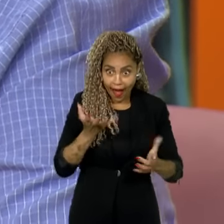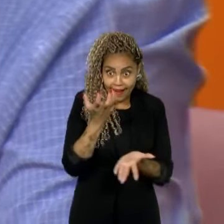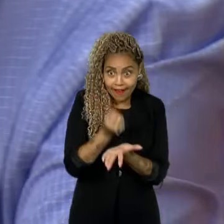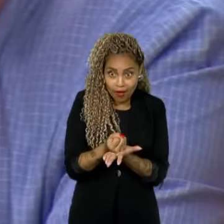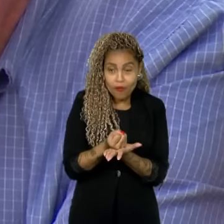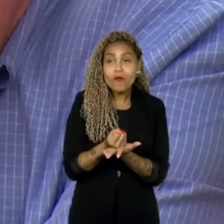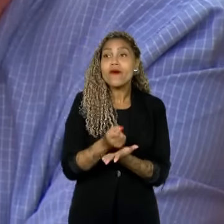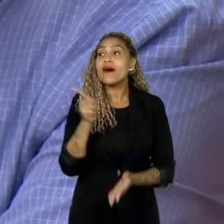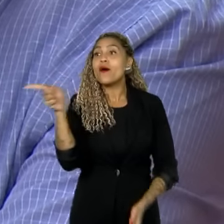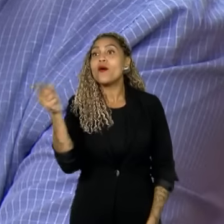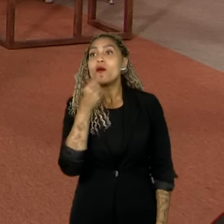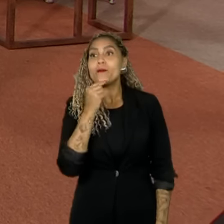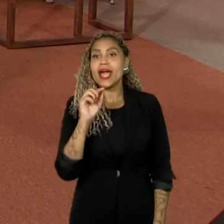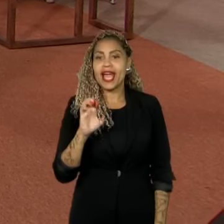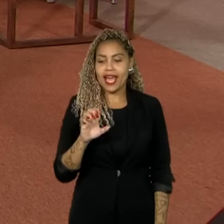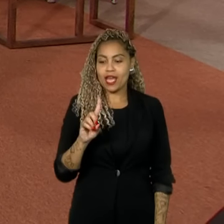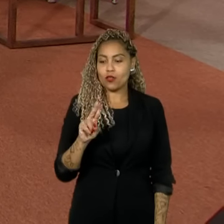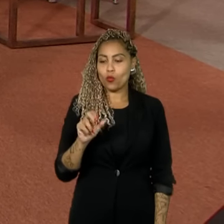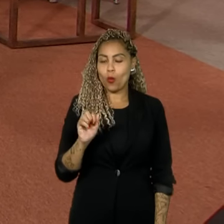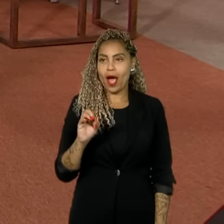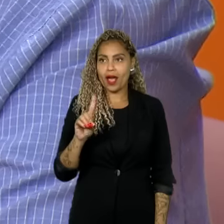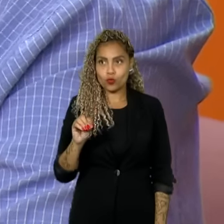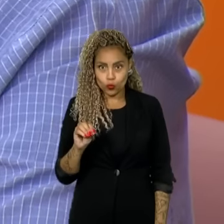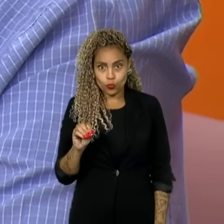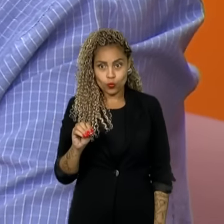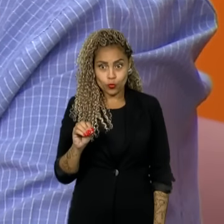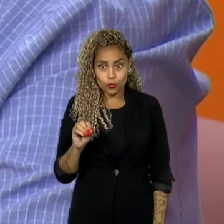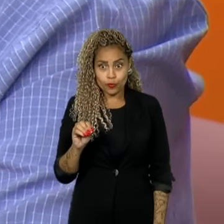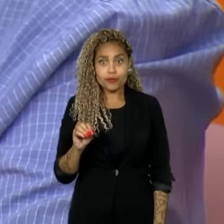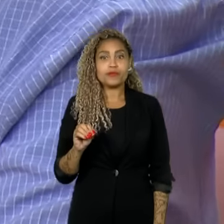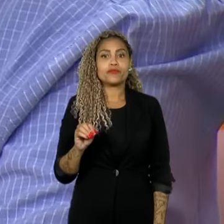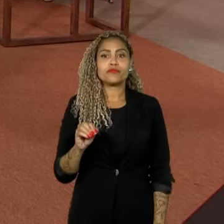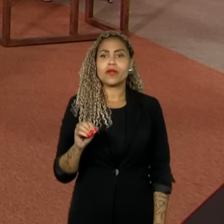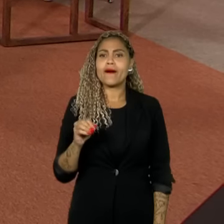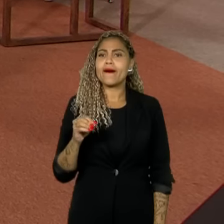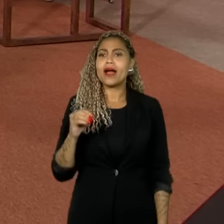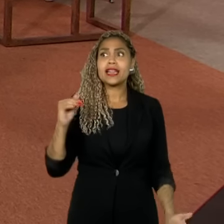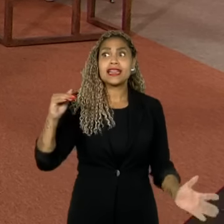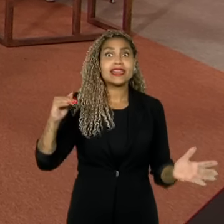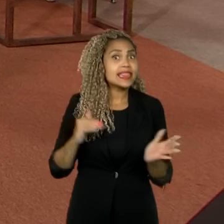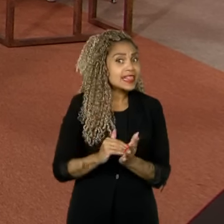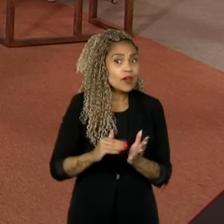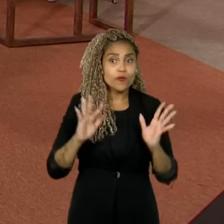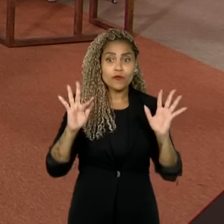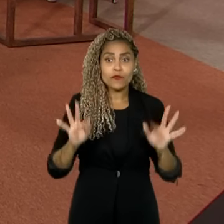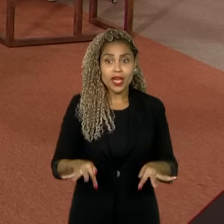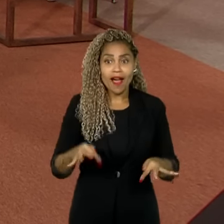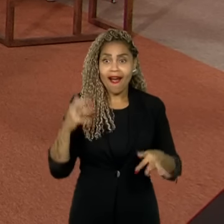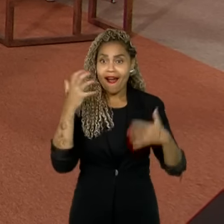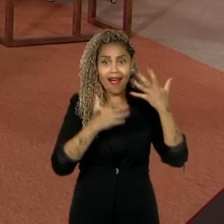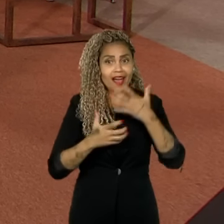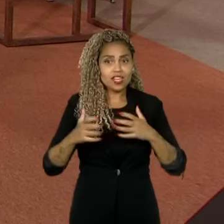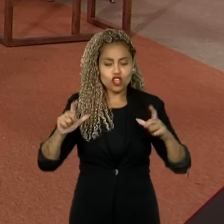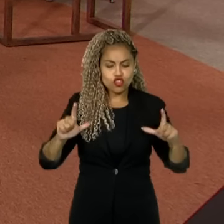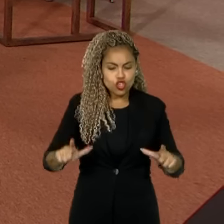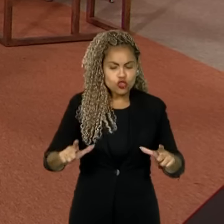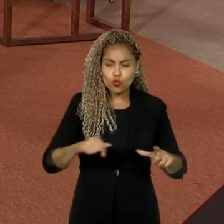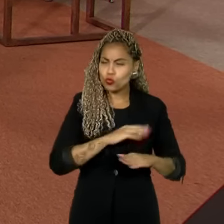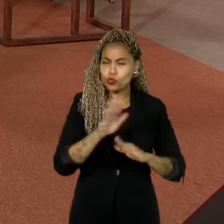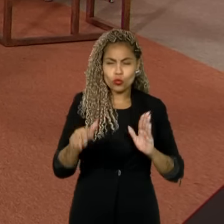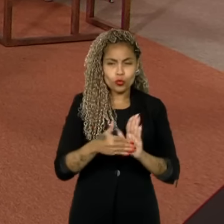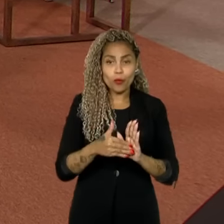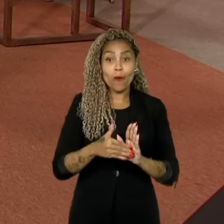cantou 8, aí no segundo 15. Cantava o disco inteiro. Terminou. Hein? Cantava o disco inteiro. É, não, o final